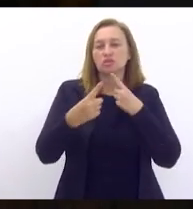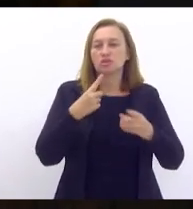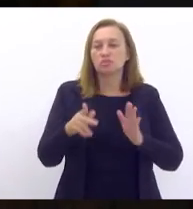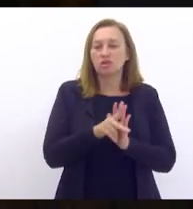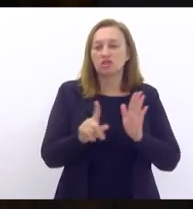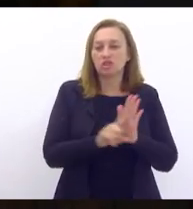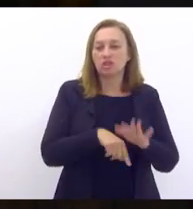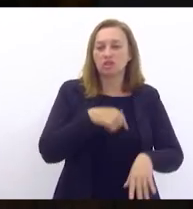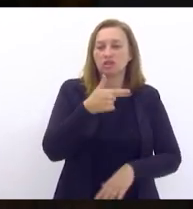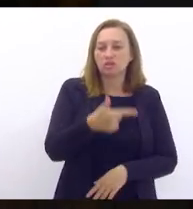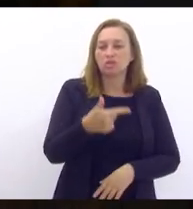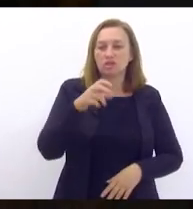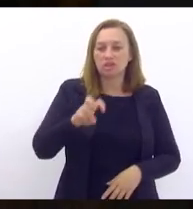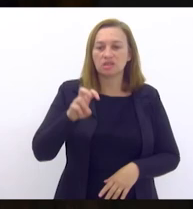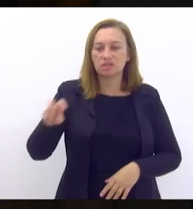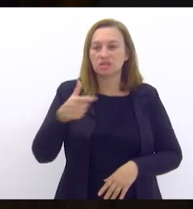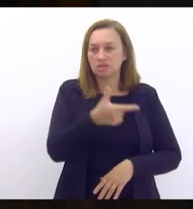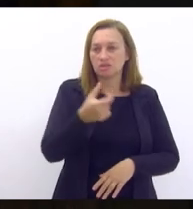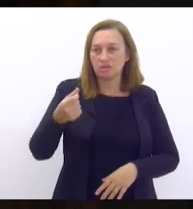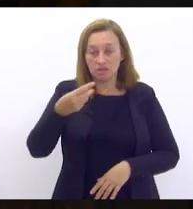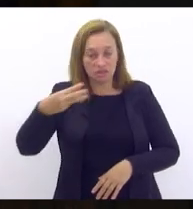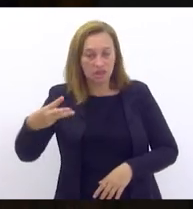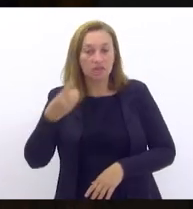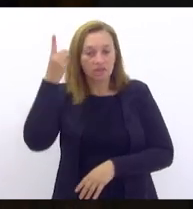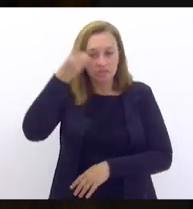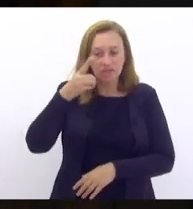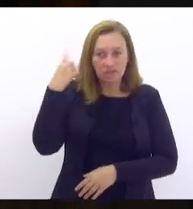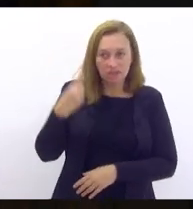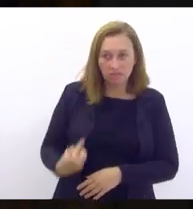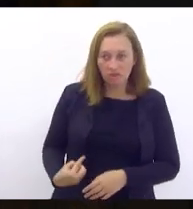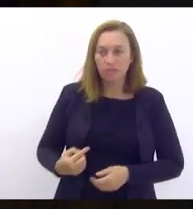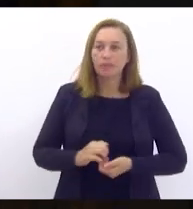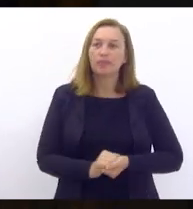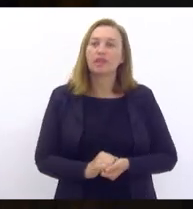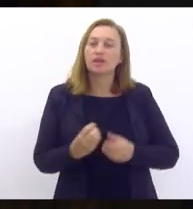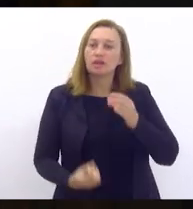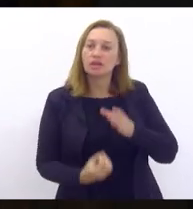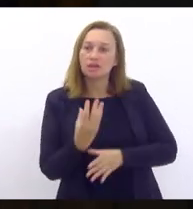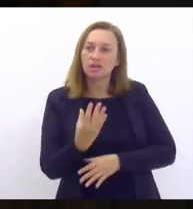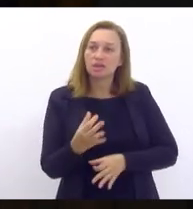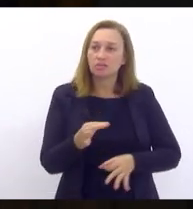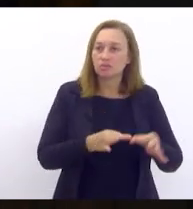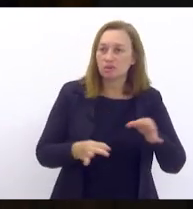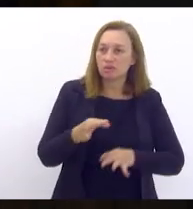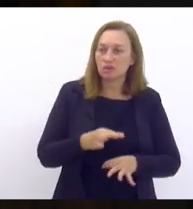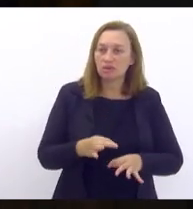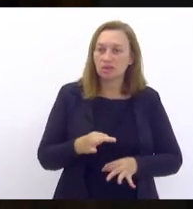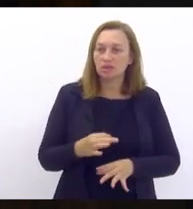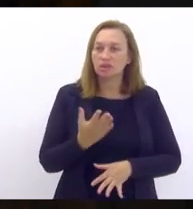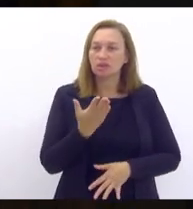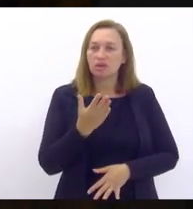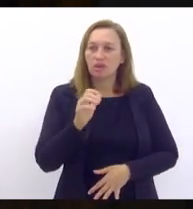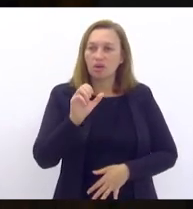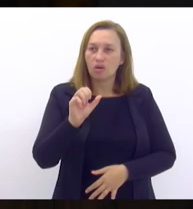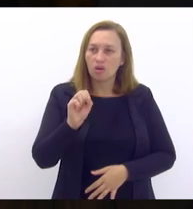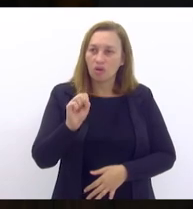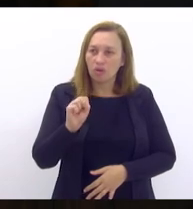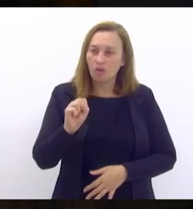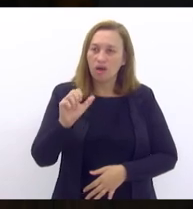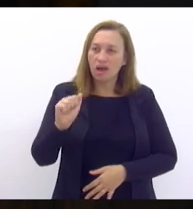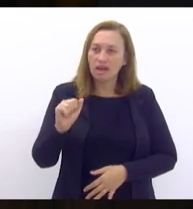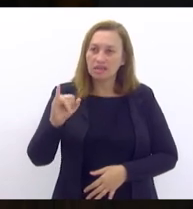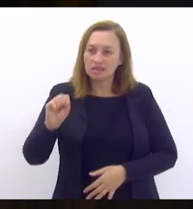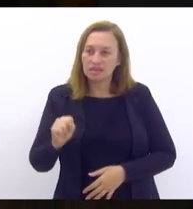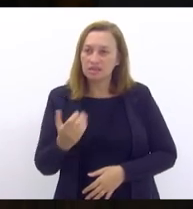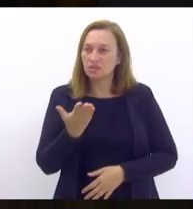lei número 255 de 23, de autoria da deputada Dani Balbi, que cria o programa Oásis Alimentar. Das